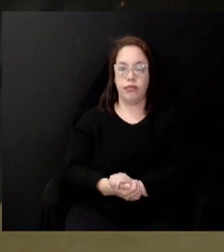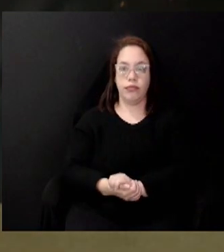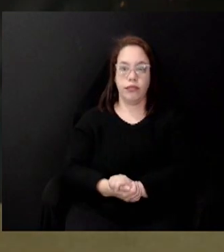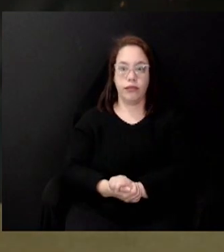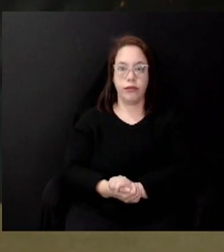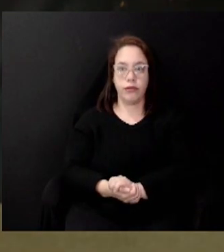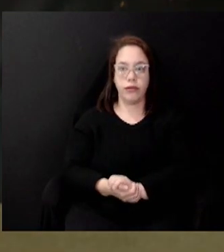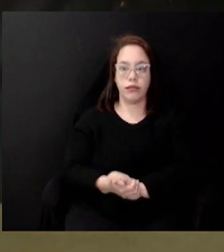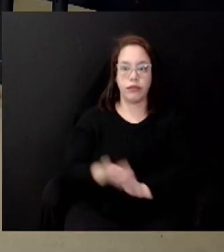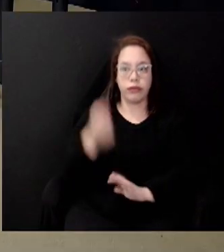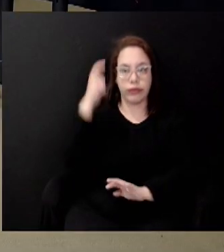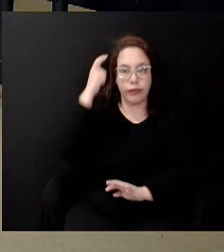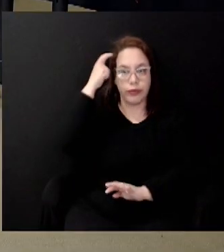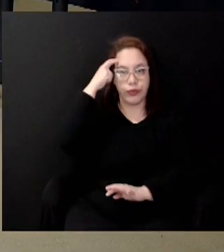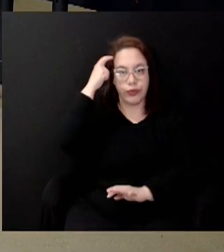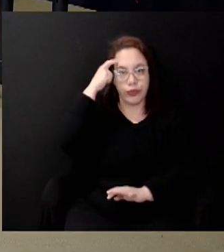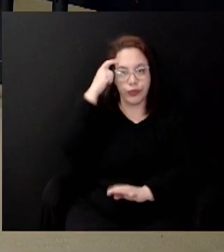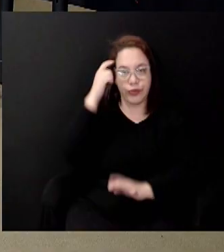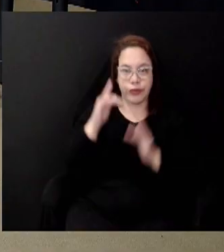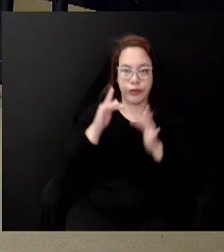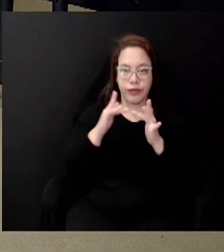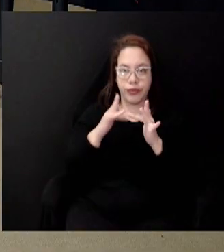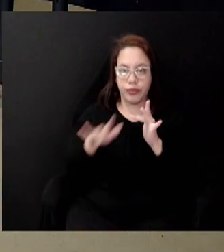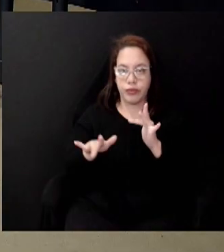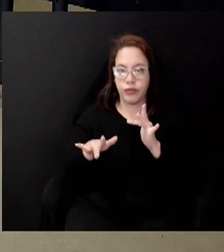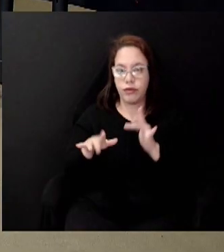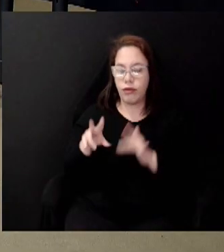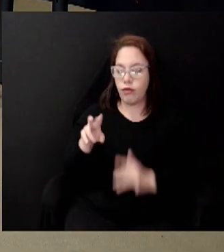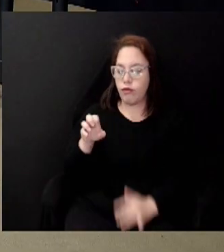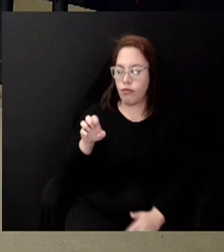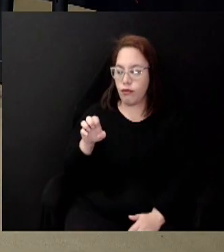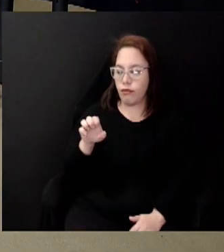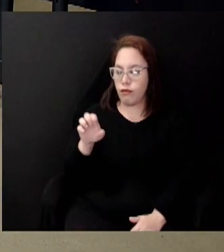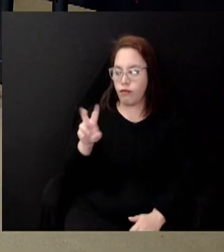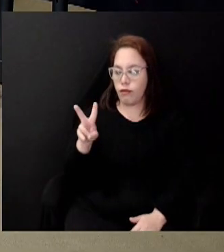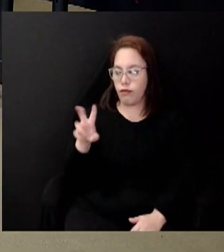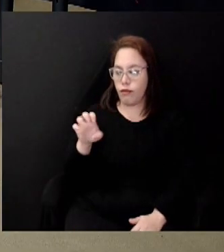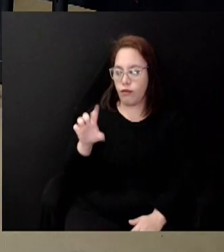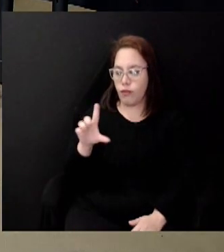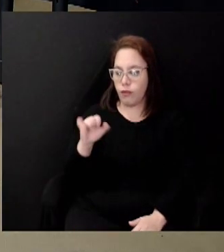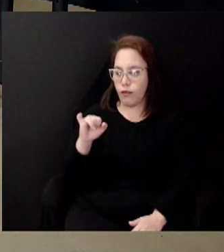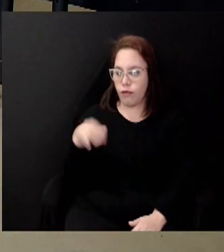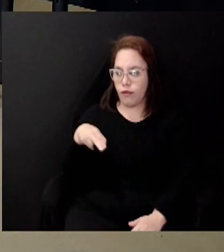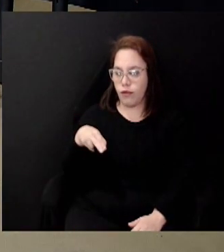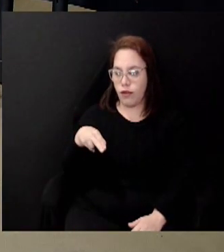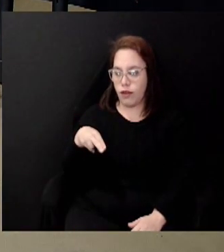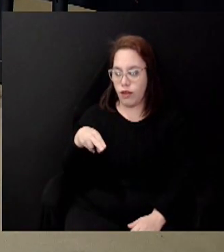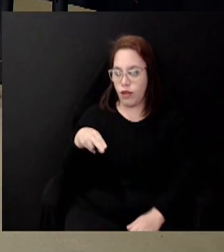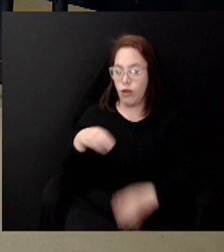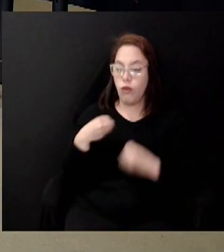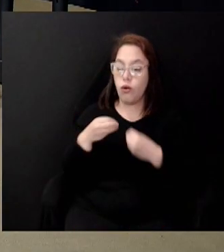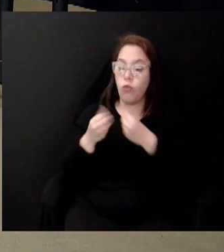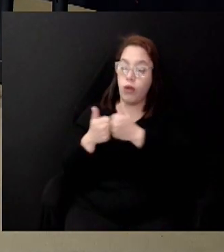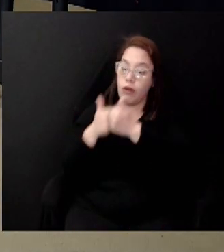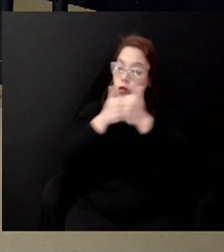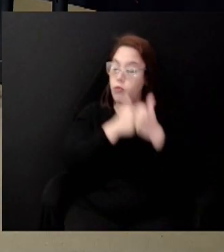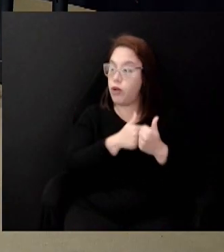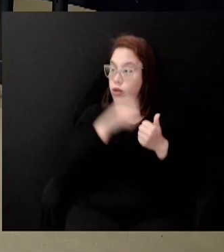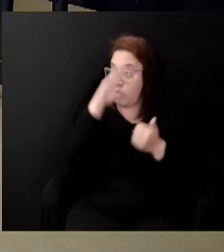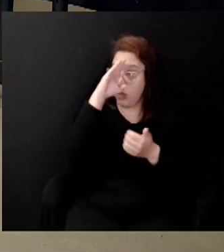essa questão da desconexão, né, Evelyn? Nós falávamos aqui no outro bloco, e como você estava acompanhando, acredito que